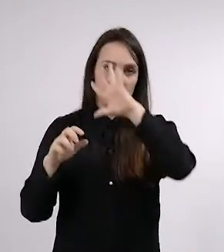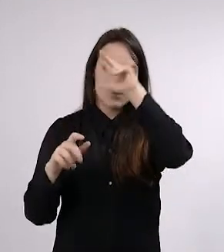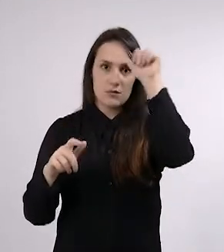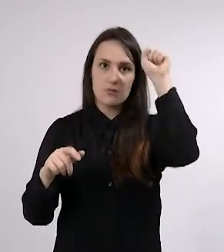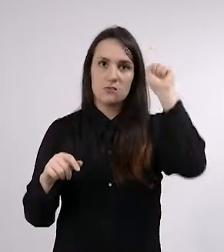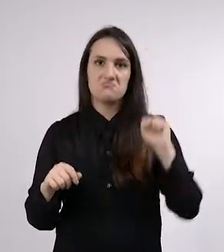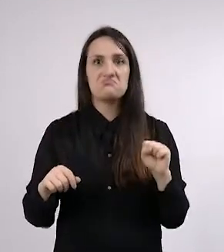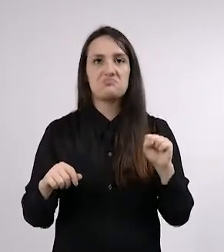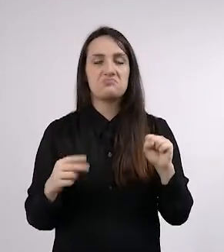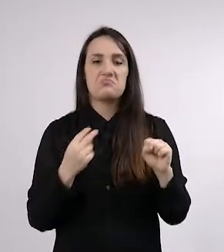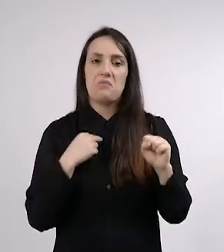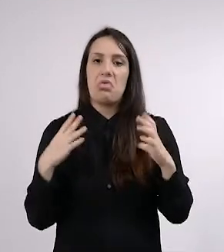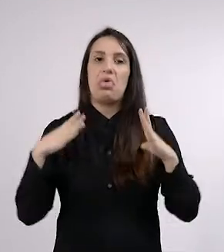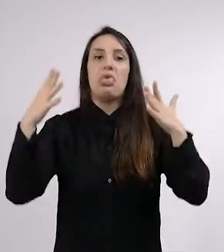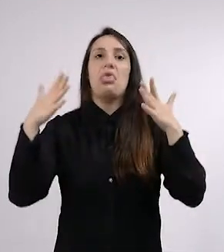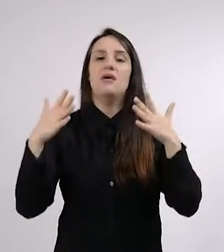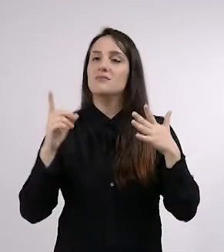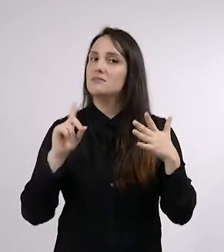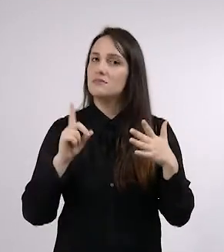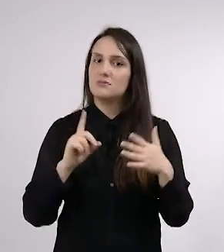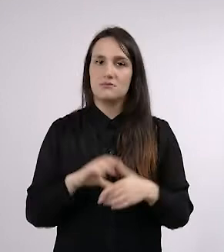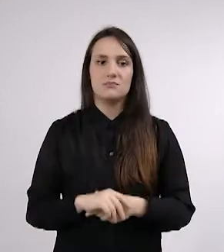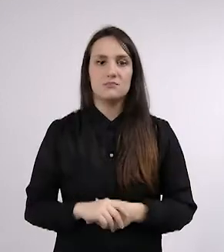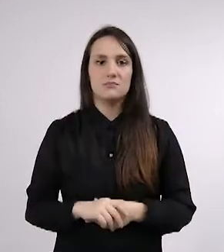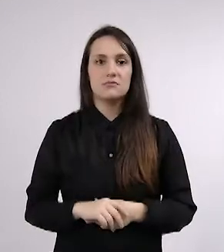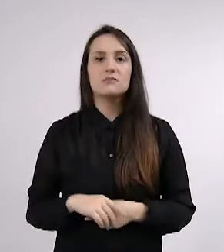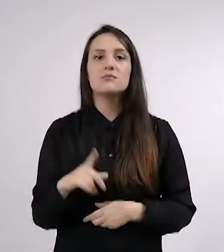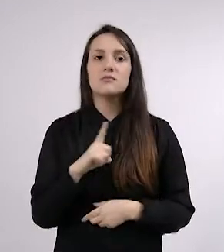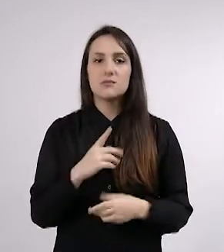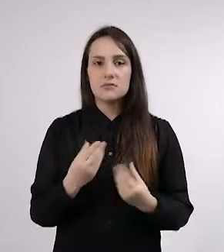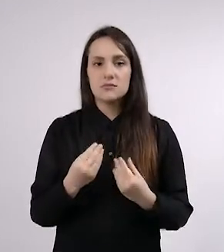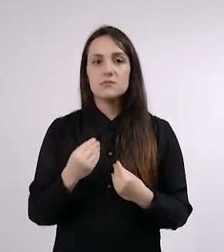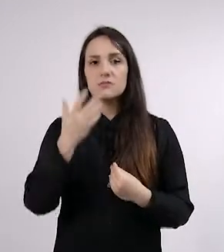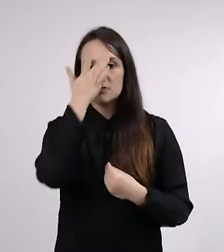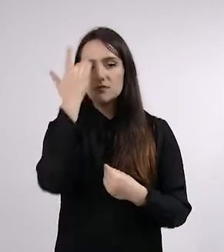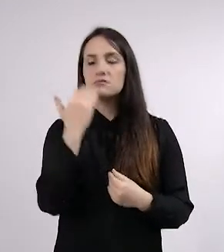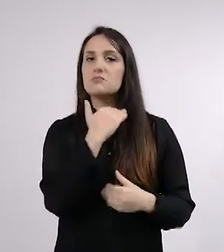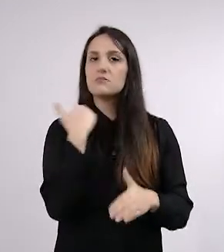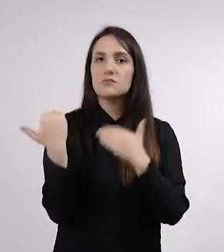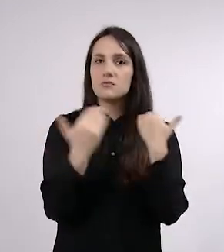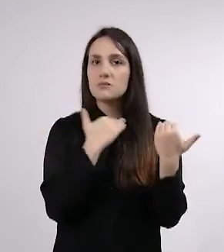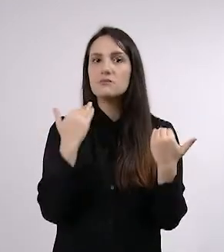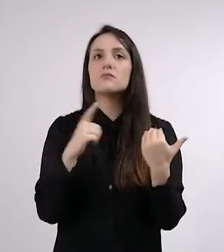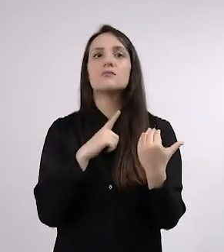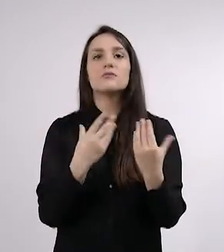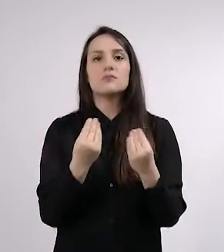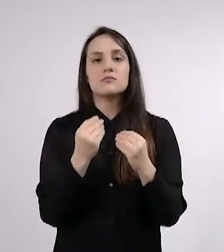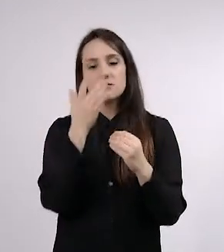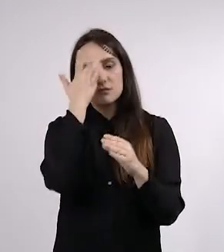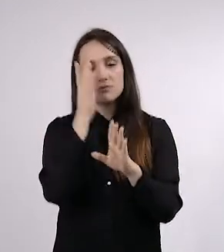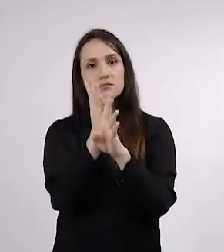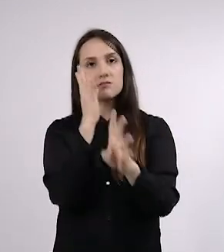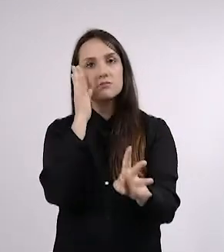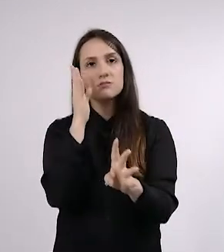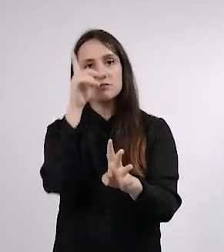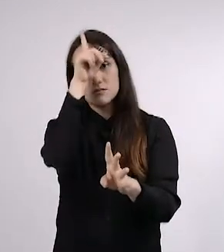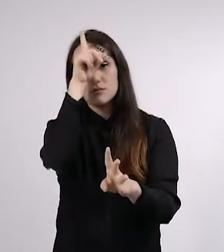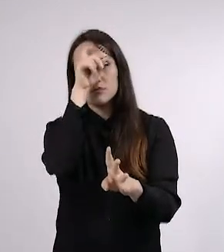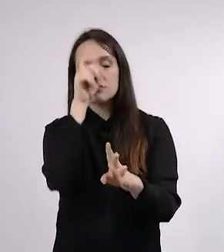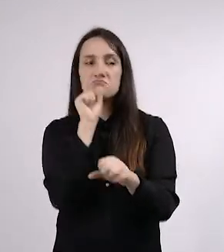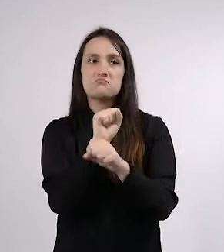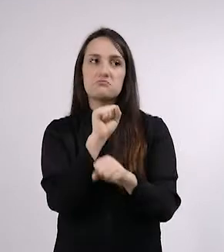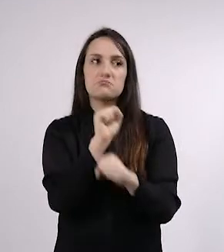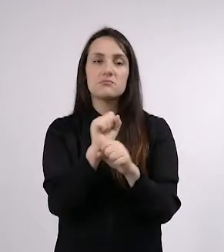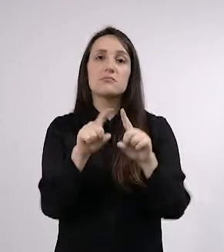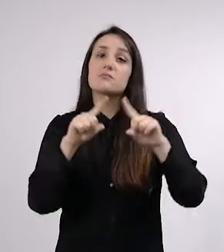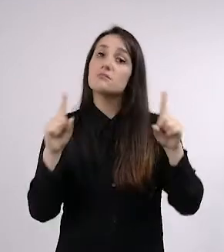do Sul, nós não tínhamos que comemorar nada, porque infelizmente tem gente morrendo, tem gente nas filas dos hospitais, mas